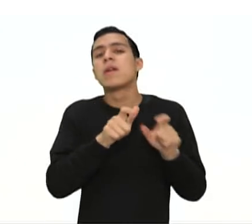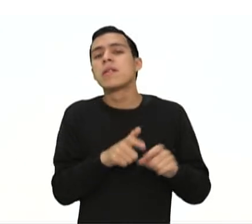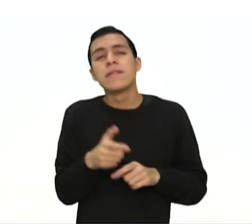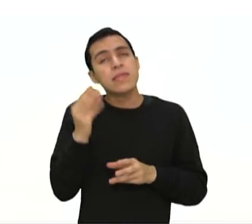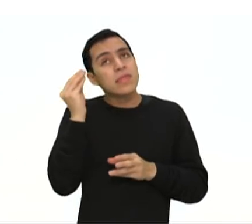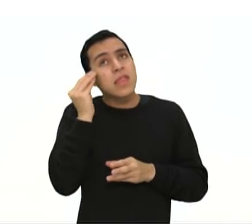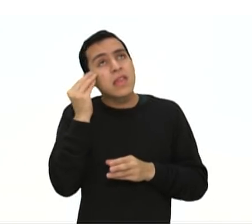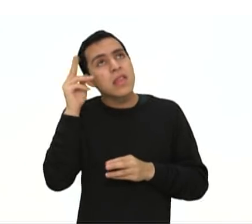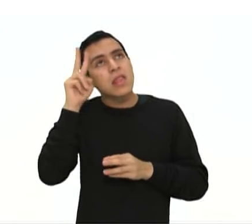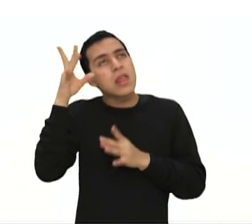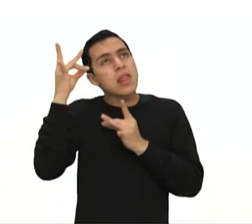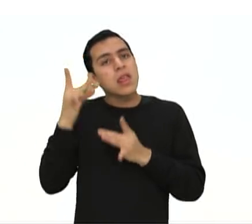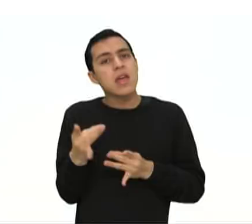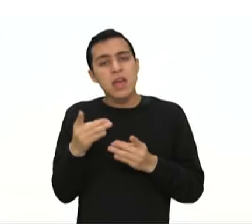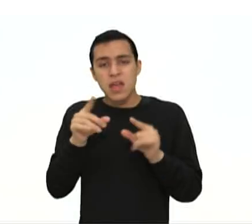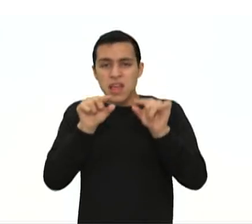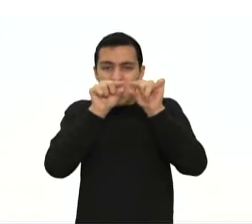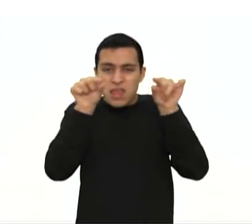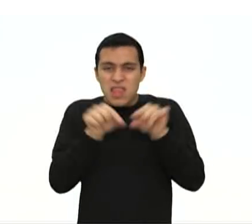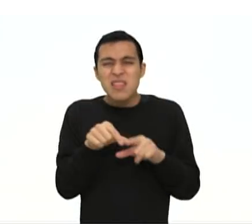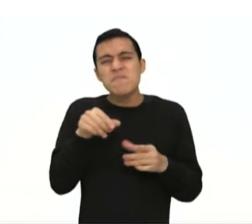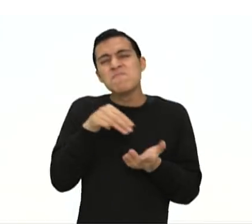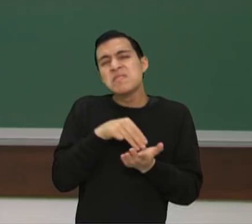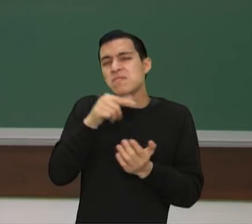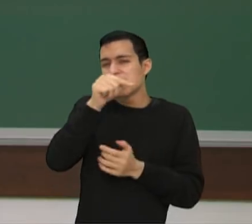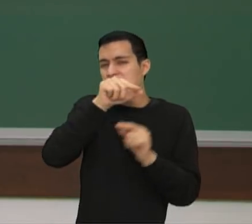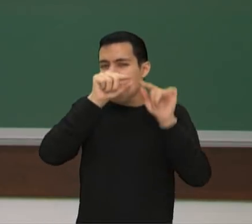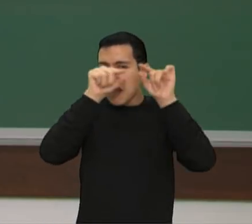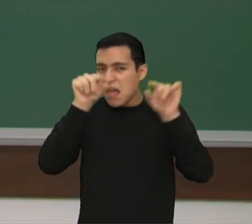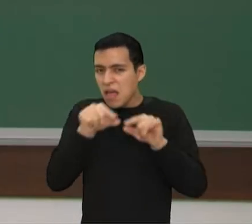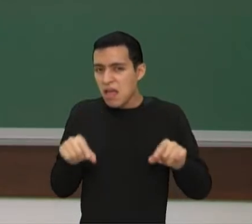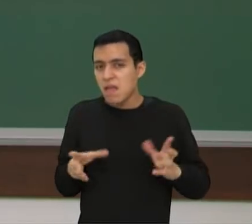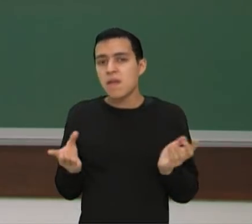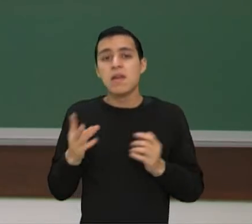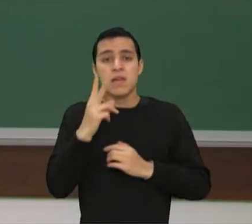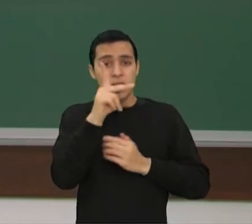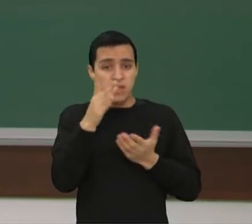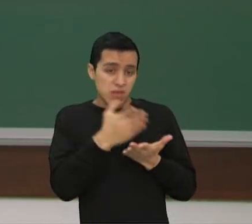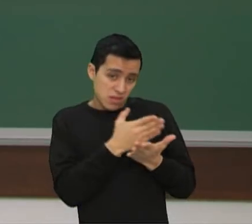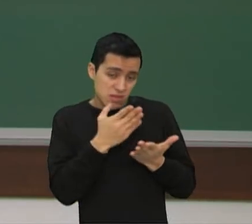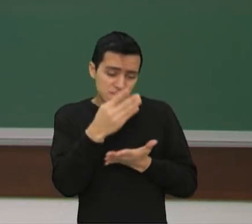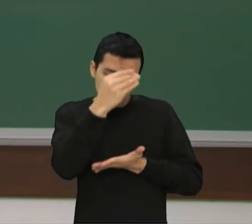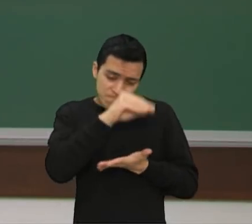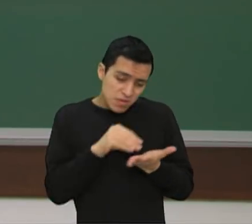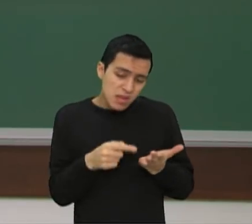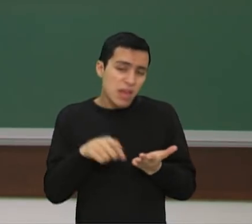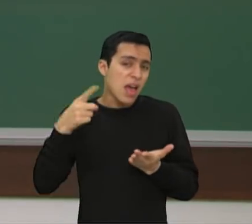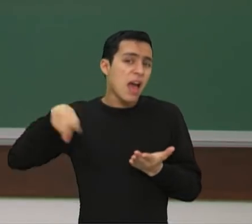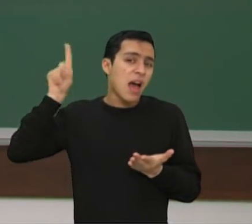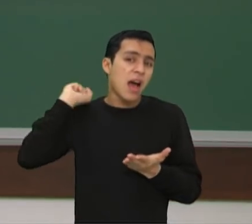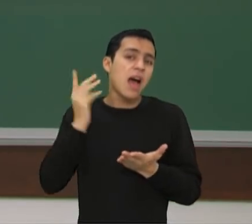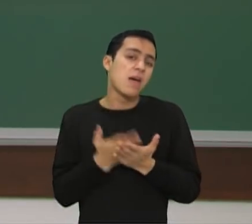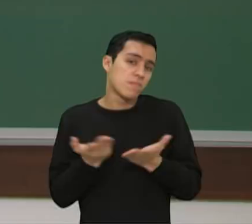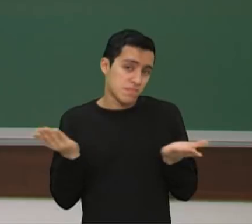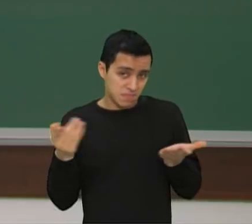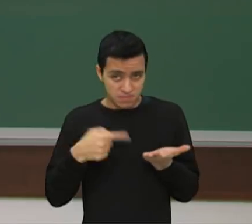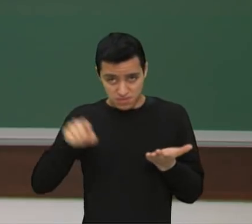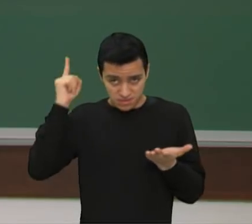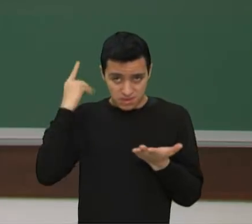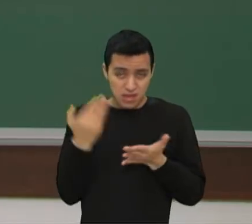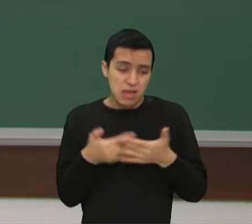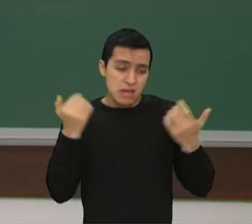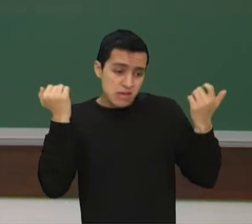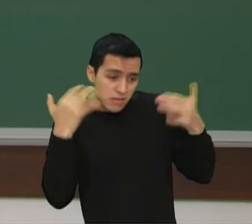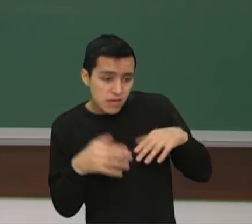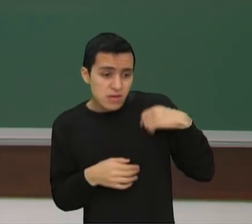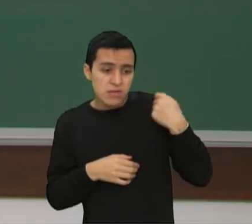detalhes. Faça pelo menos 7 linhas. No teu caderno, você anotou algumas coisas da aula passada. Então, na aula passada, a gente falou